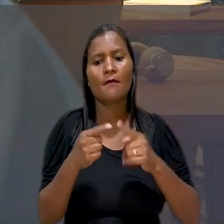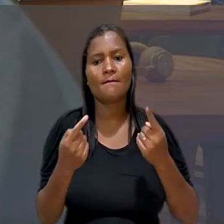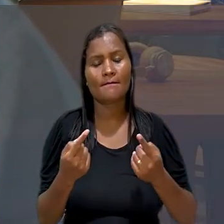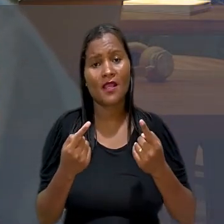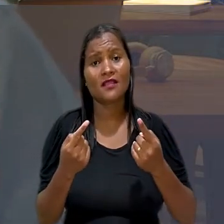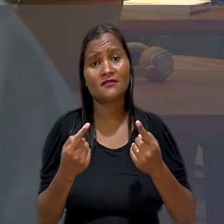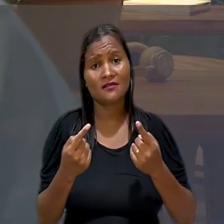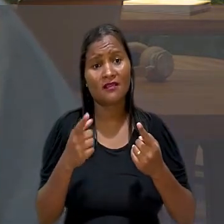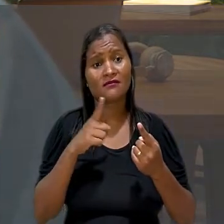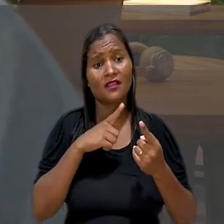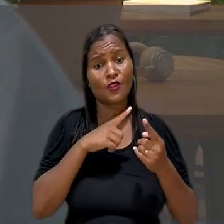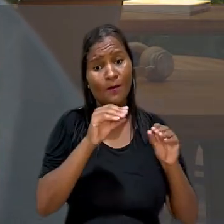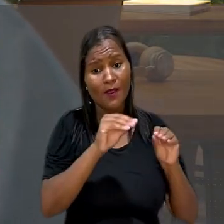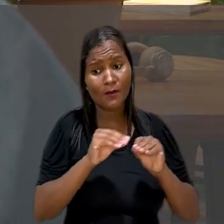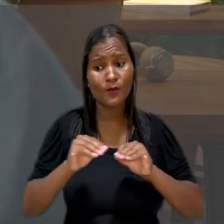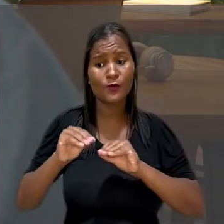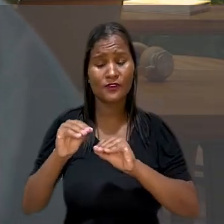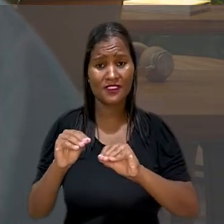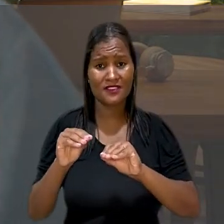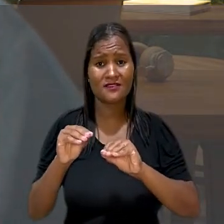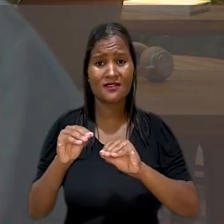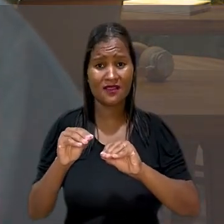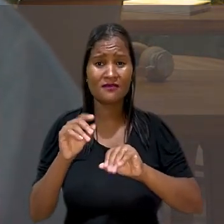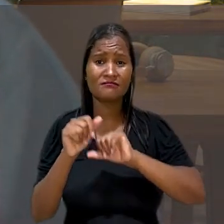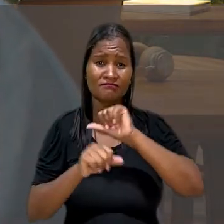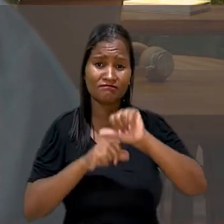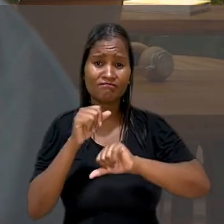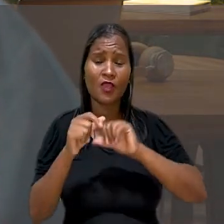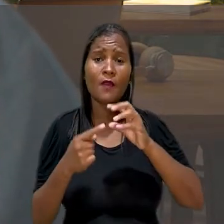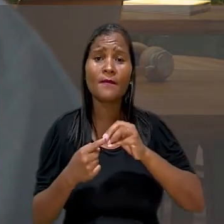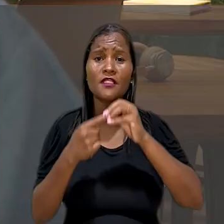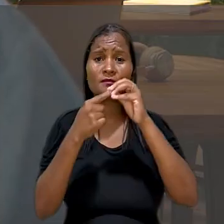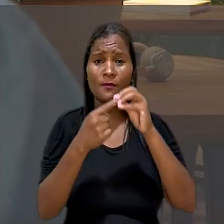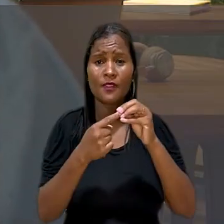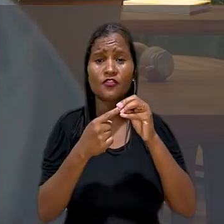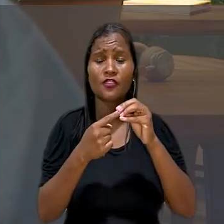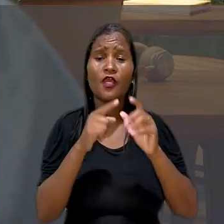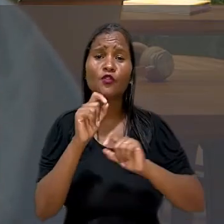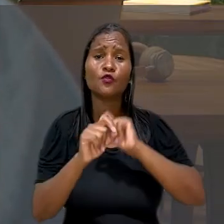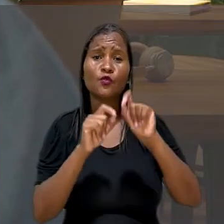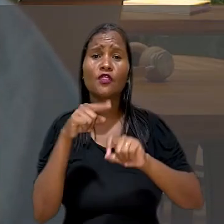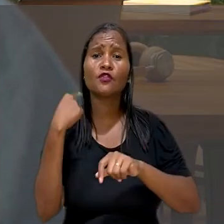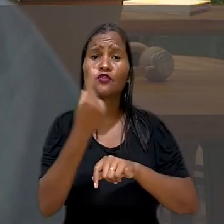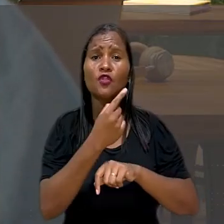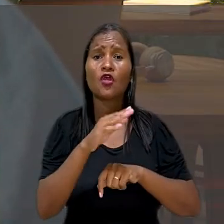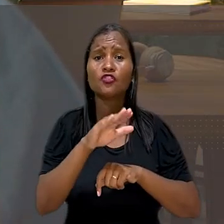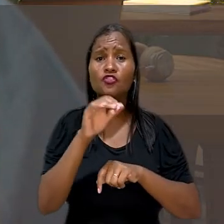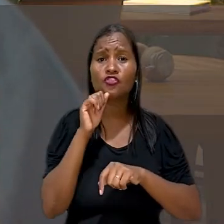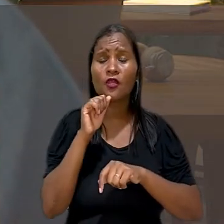que há um deslocamento. E esse deslocamento ele se faz principalmente do que a gente chama